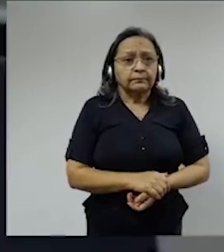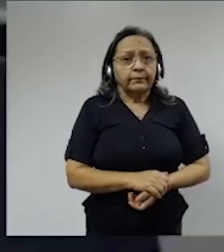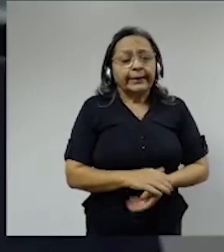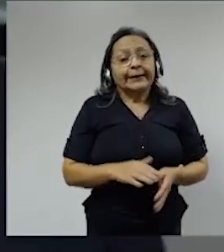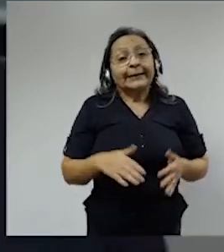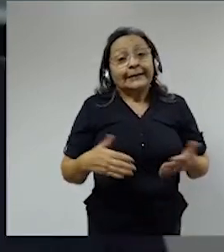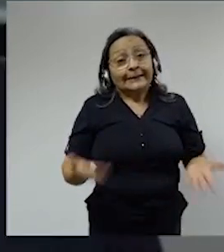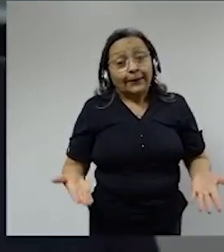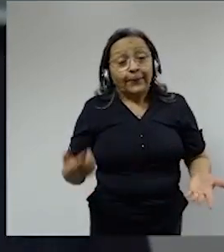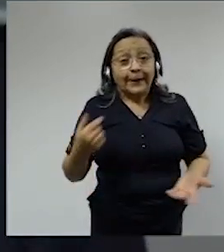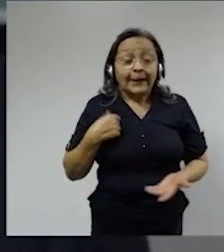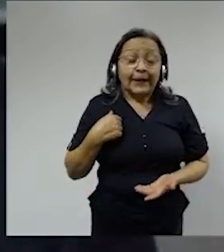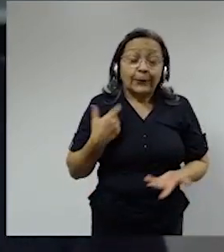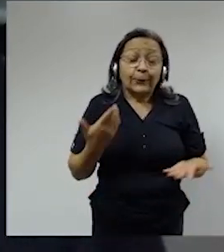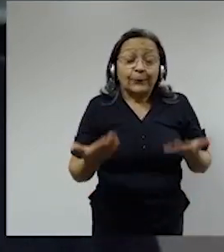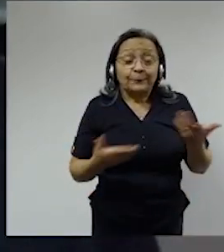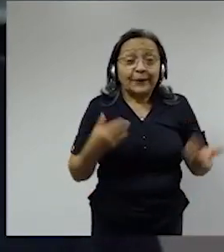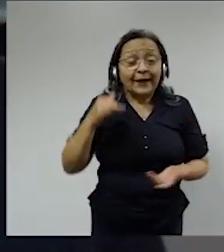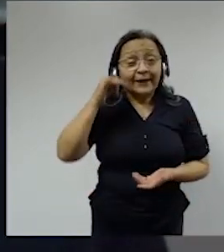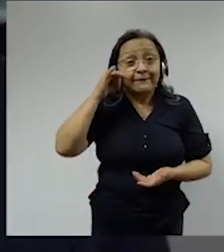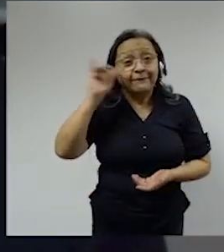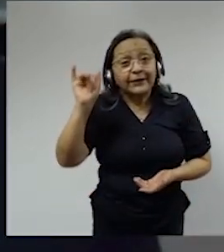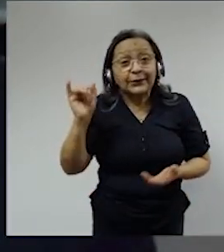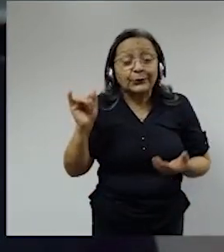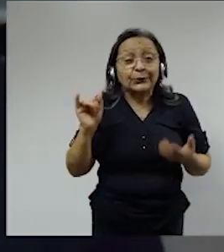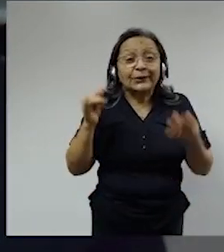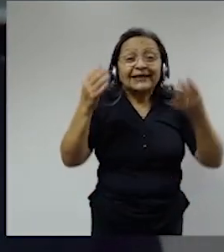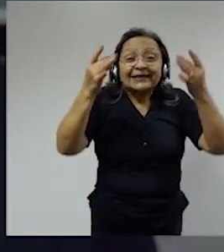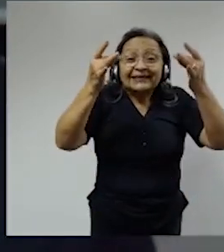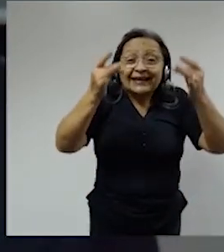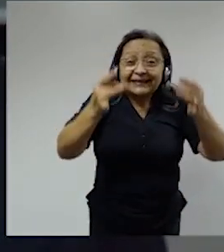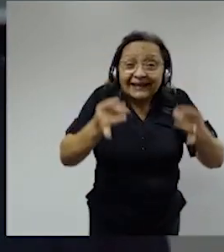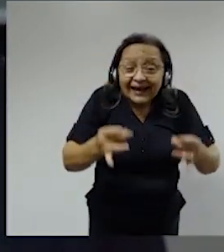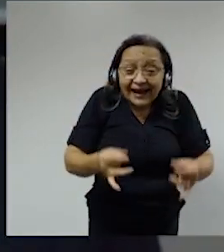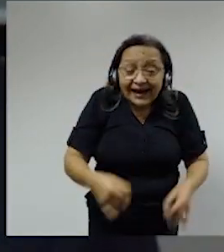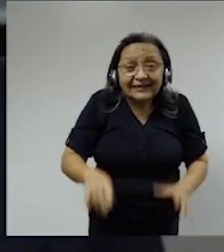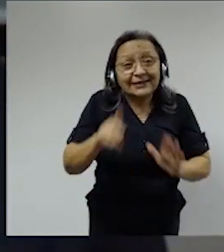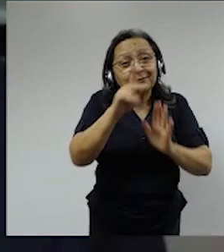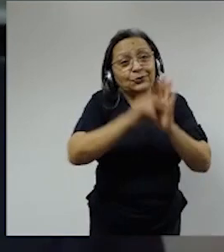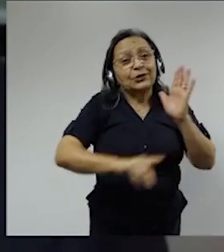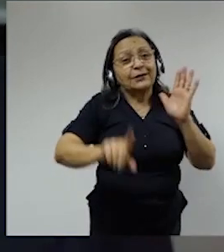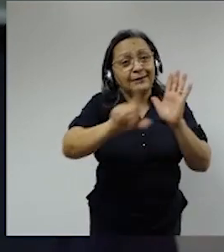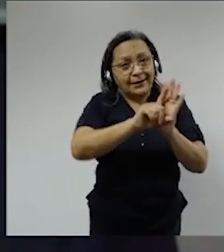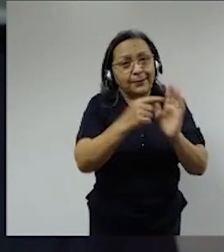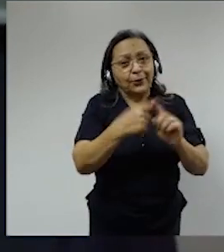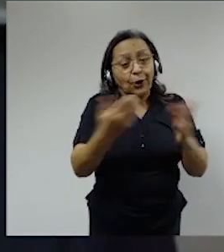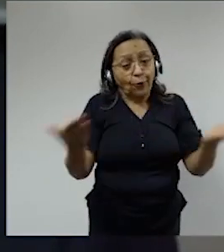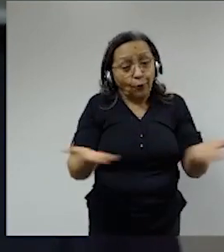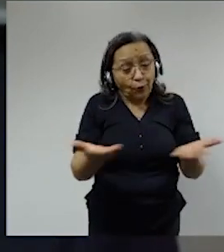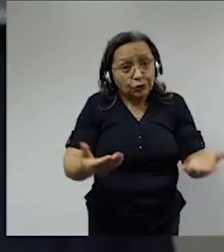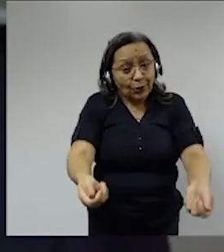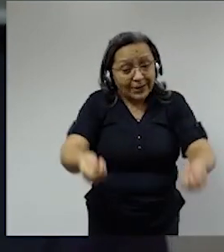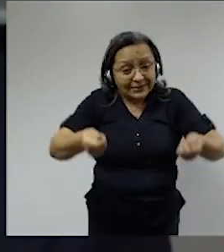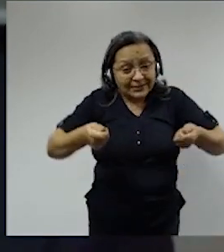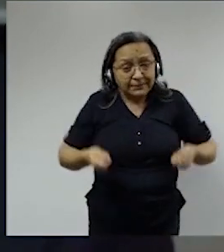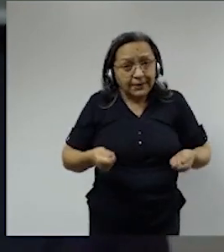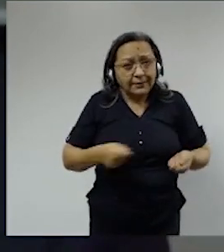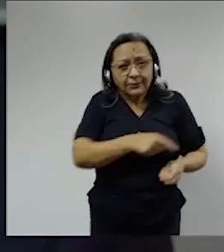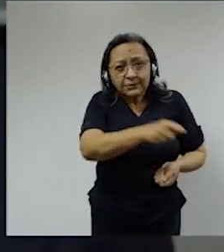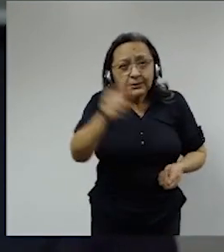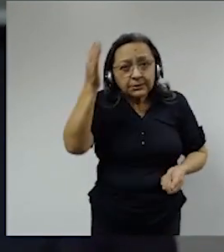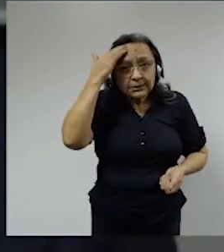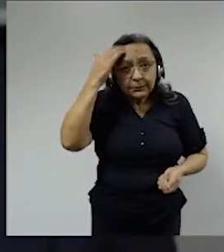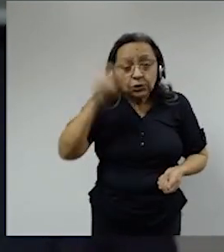Pois é, eu estou evitando entrar nos detalhes desse projeto de lei, porque há tantos. Eu recebi hoje, para vocês terem uma ideia, só de